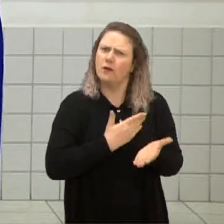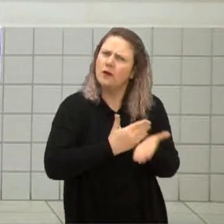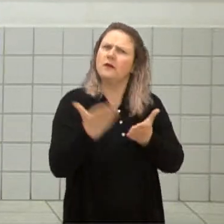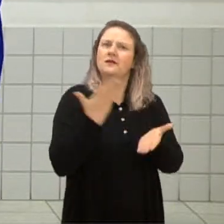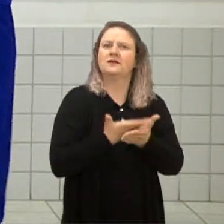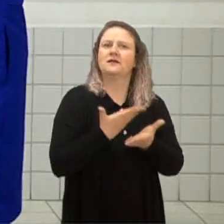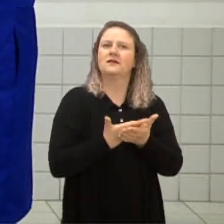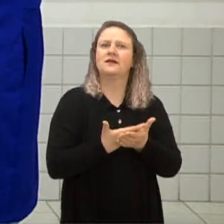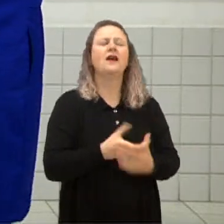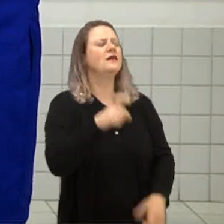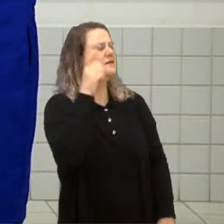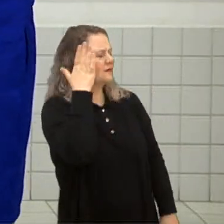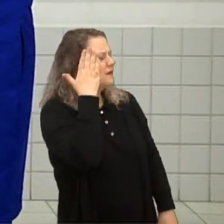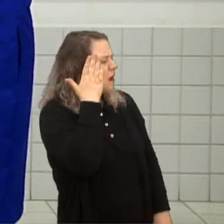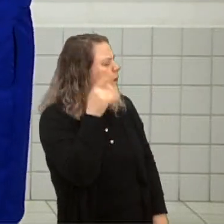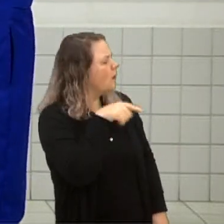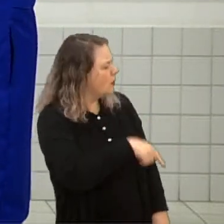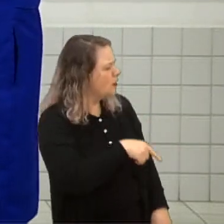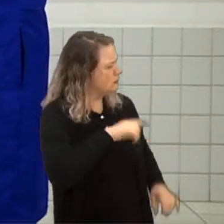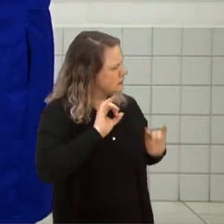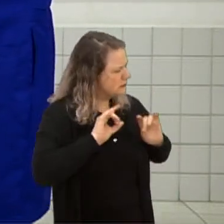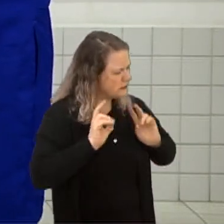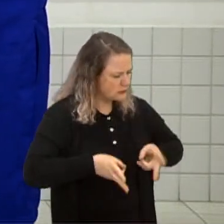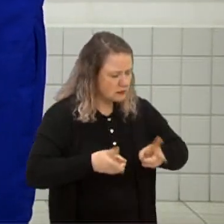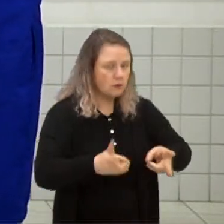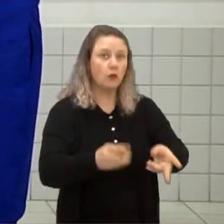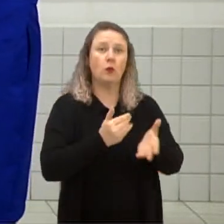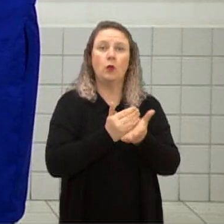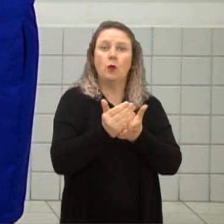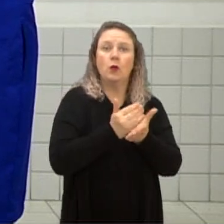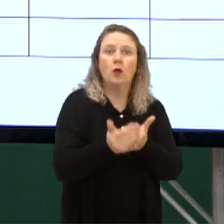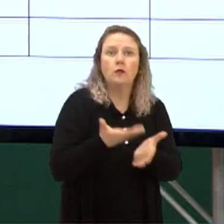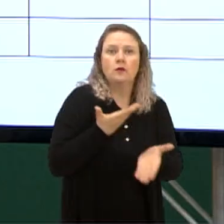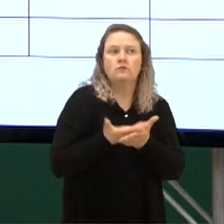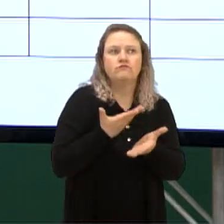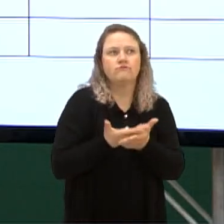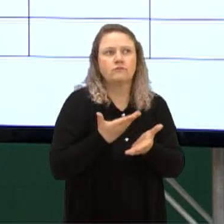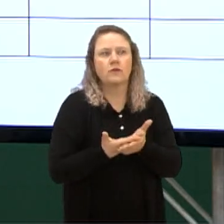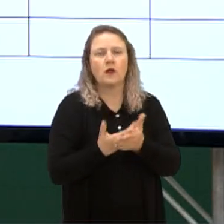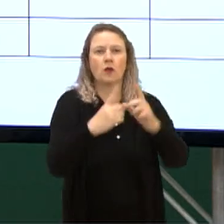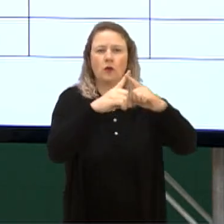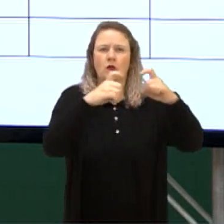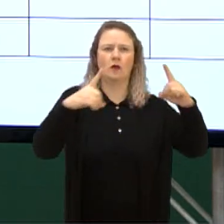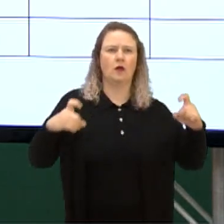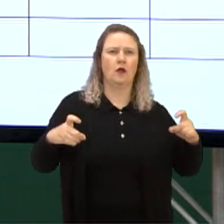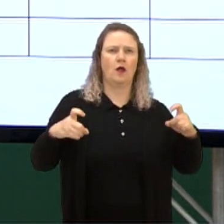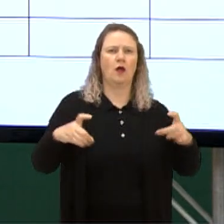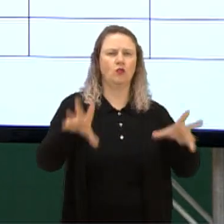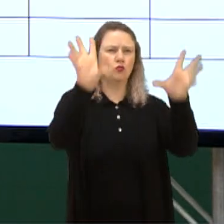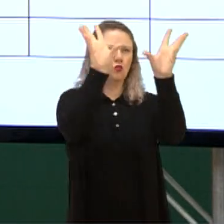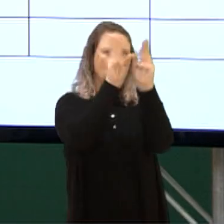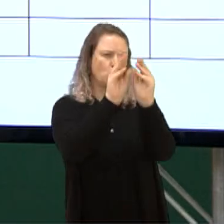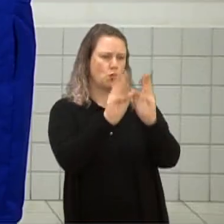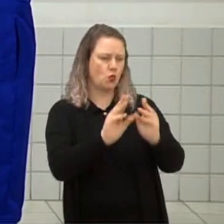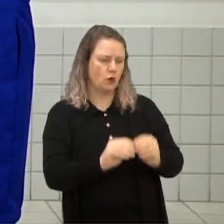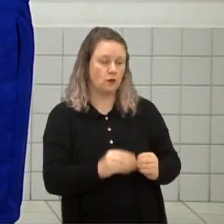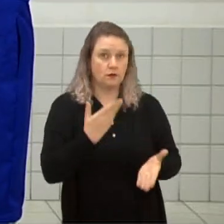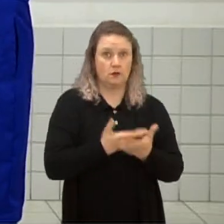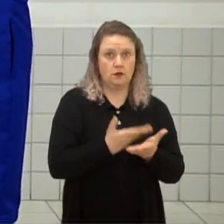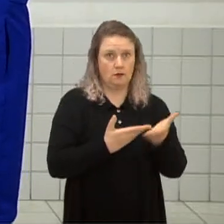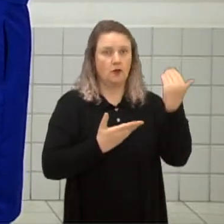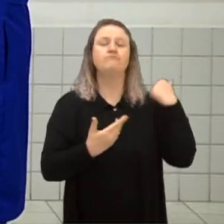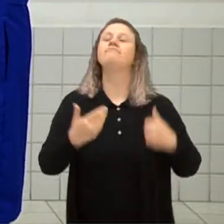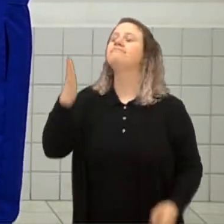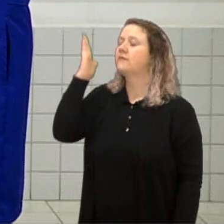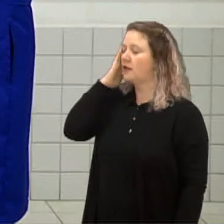aula. E você sabia, Fran, que toda vez que a gente começa uma aula de ciências, a gente faz uma retomada da aula anterior? Ah, eu sabia,